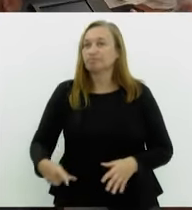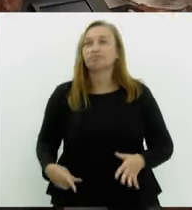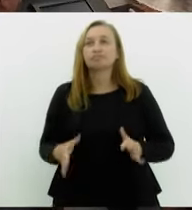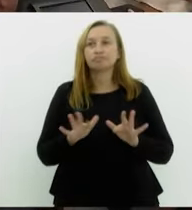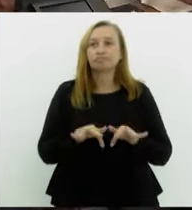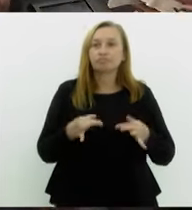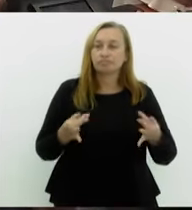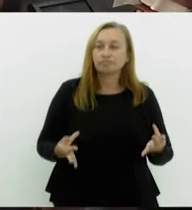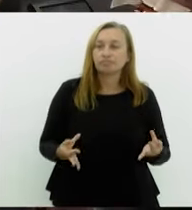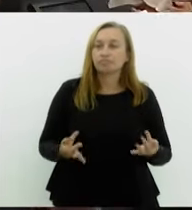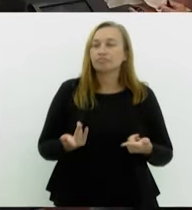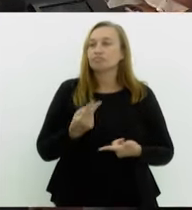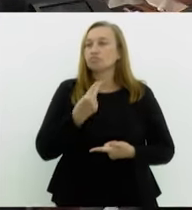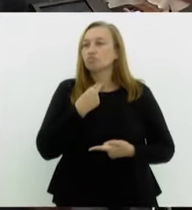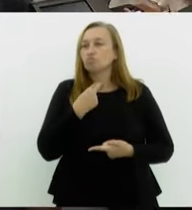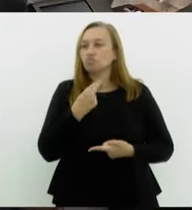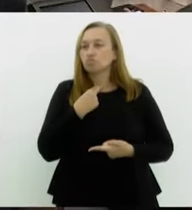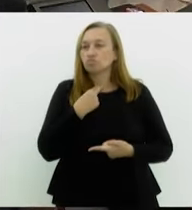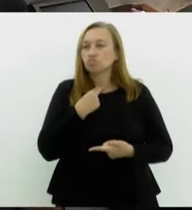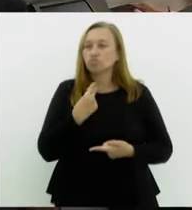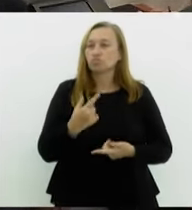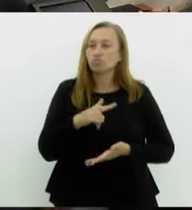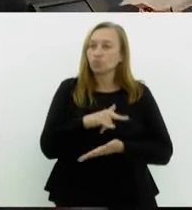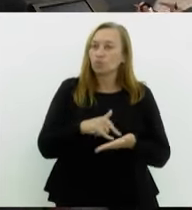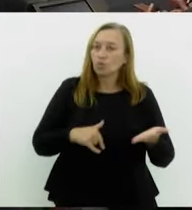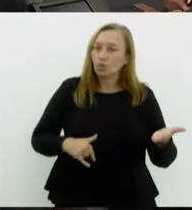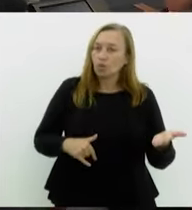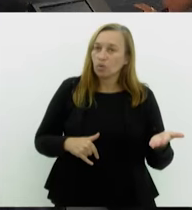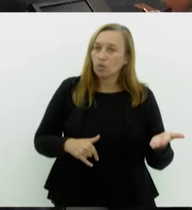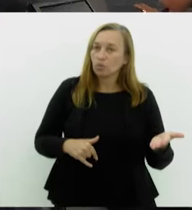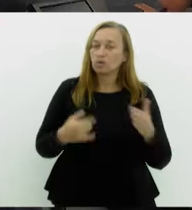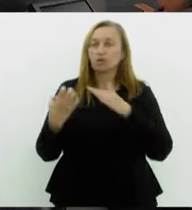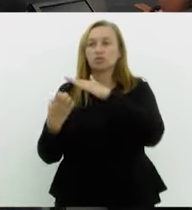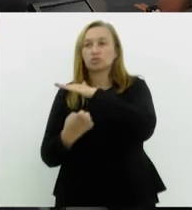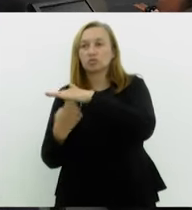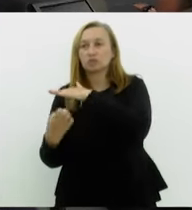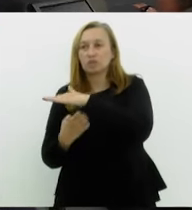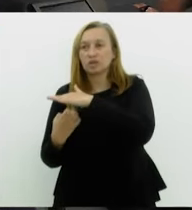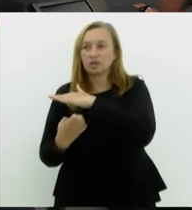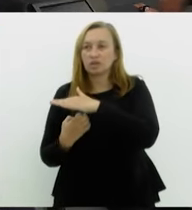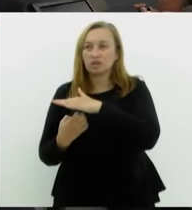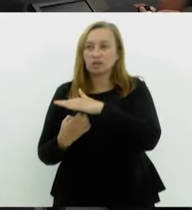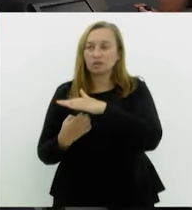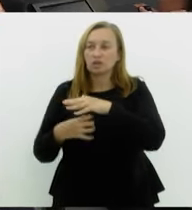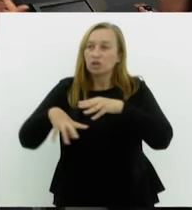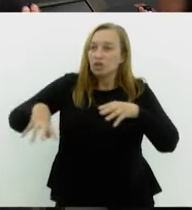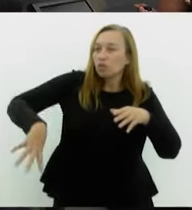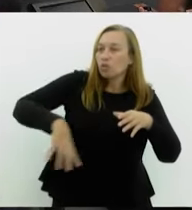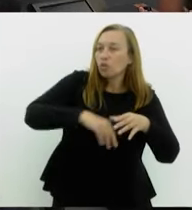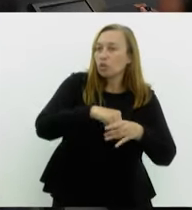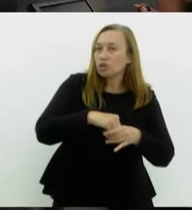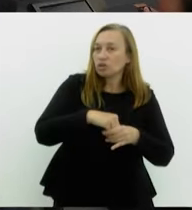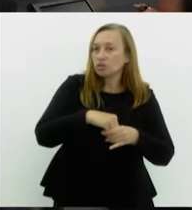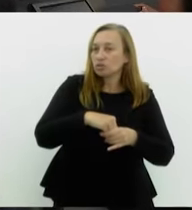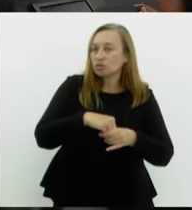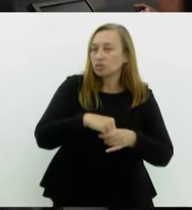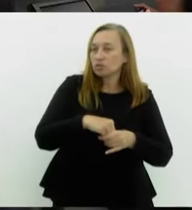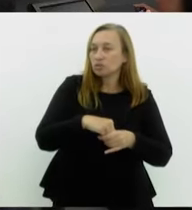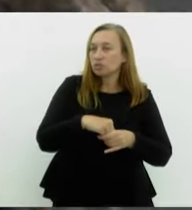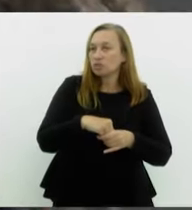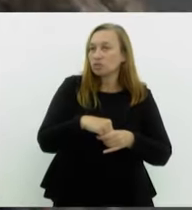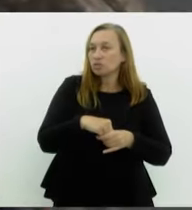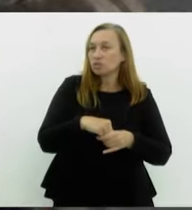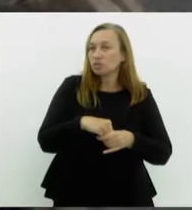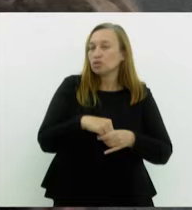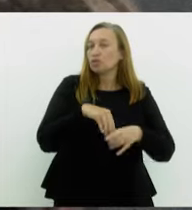simples. Não pode uma conta de uma concessionária, deputado Brazão, vir embutido nela a conta de um